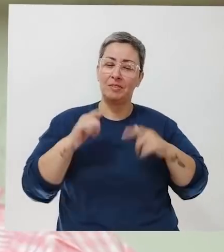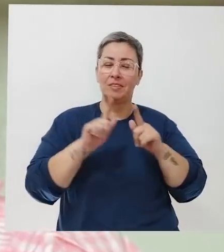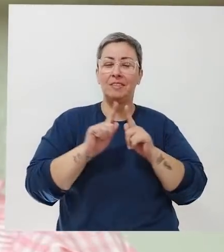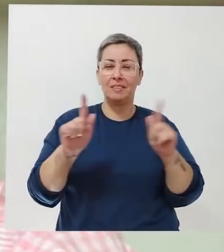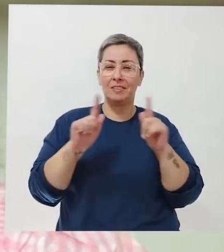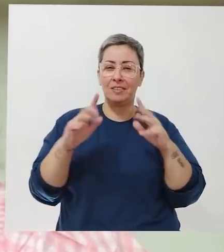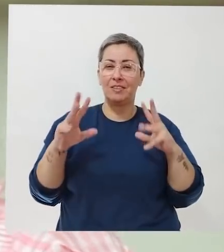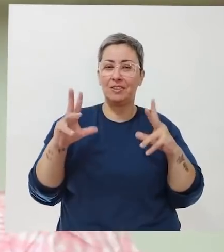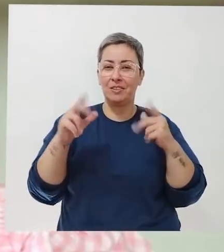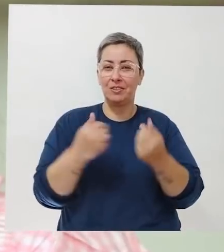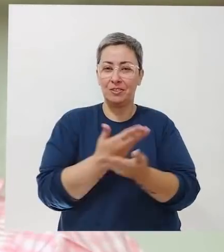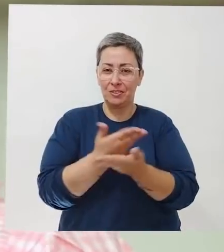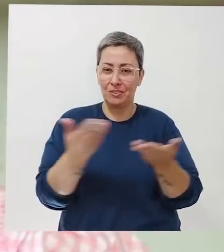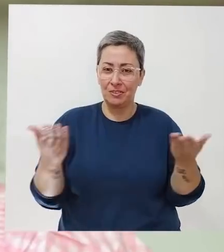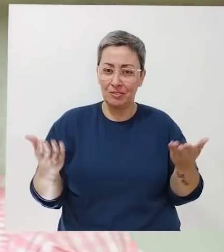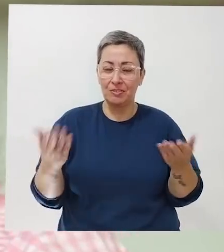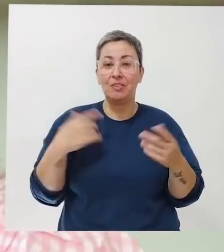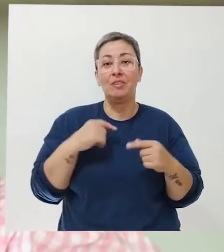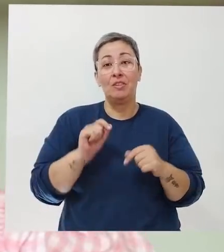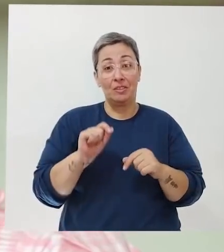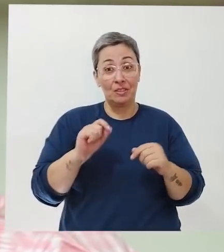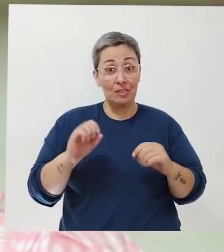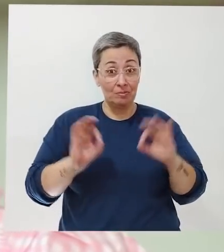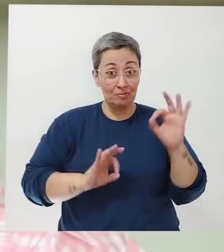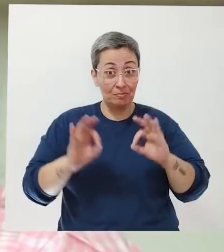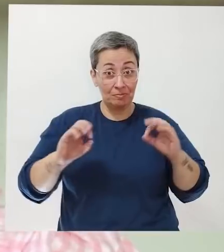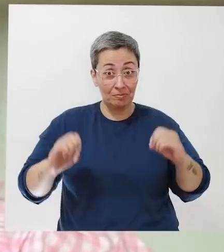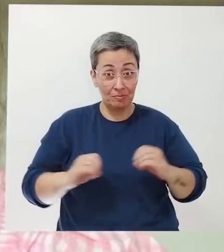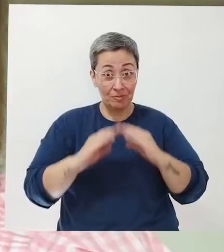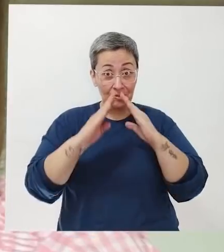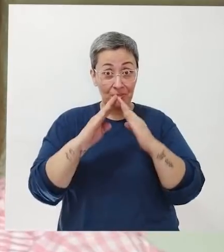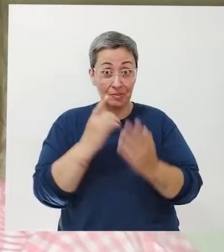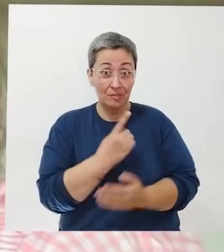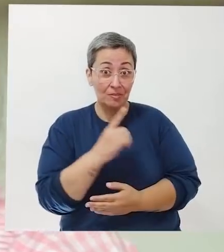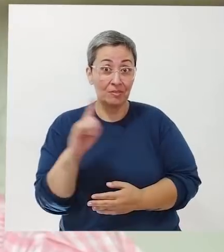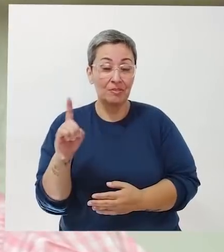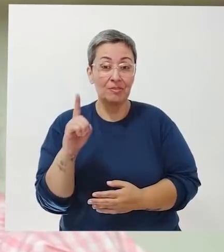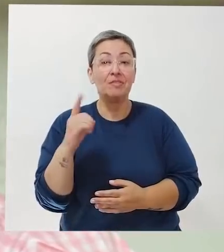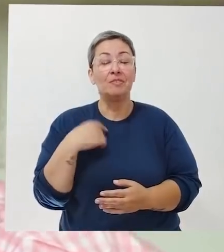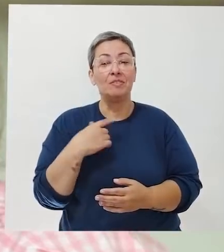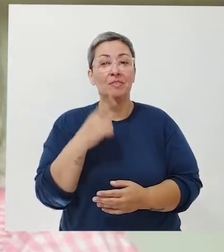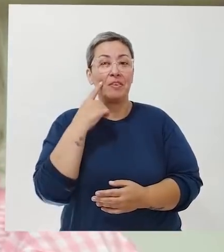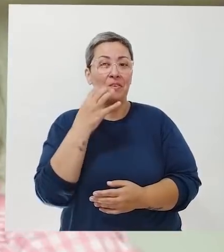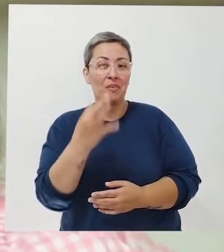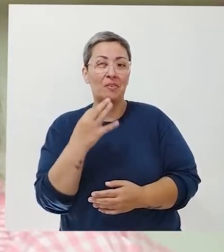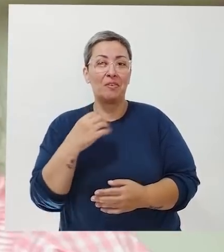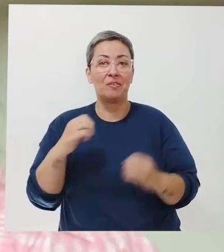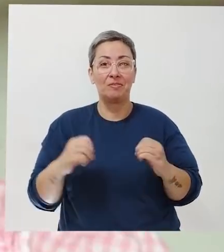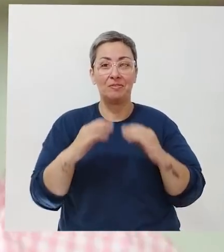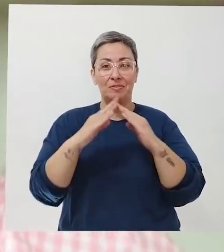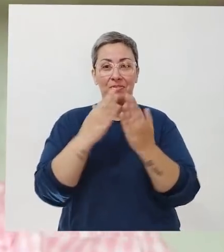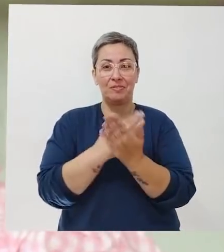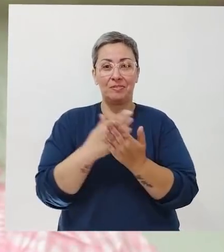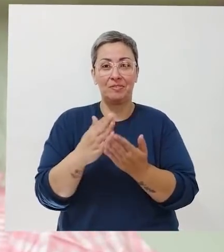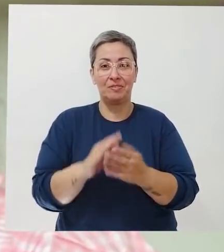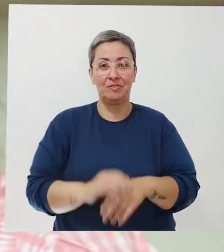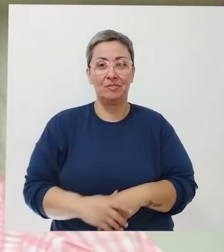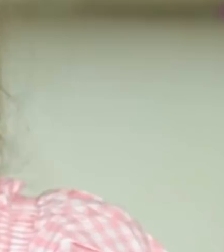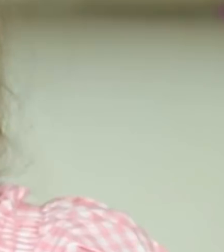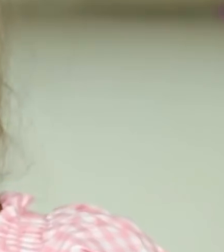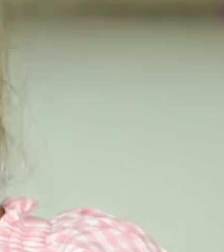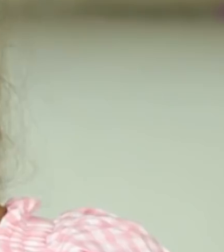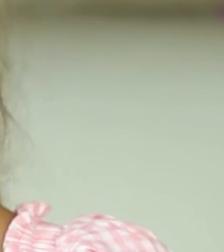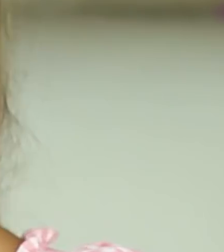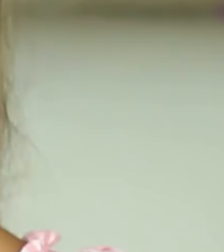descanso e também muita diversão a todos vocês. Estão preparados para o nosso último programa? Então se liguem aí que ele